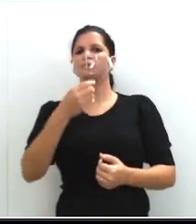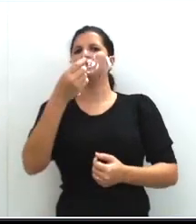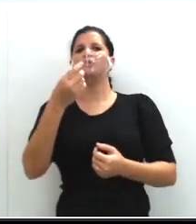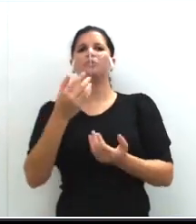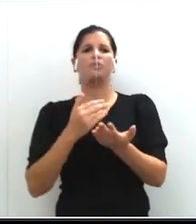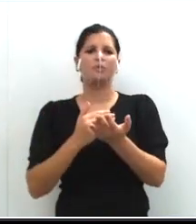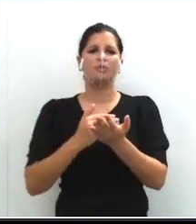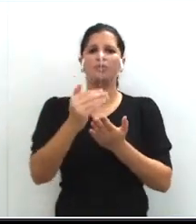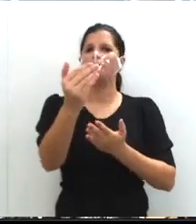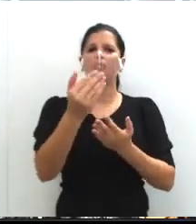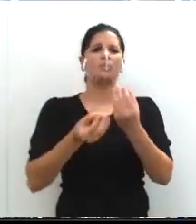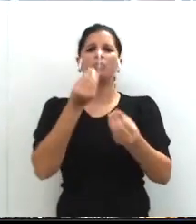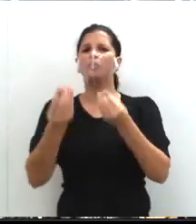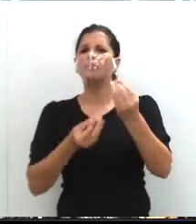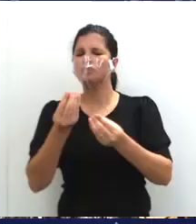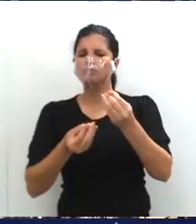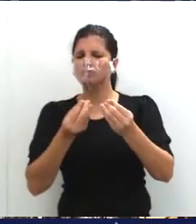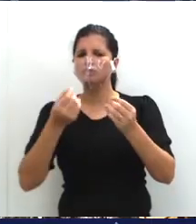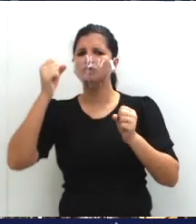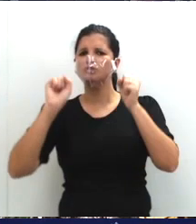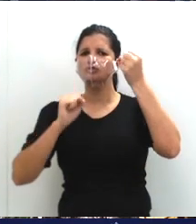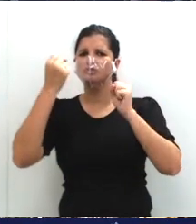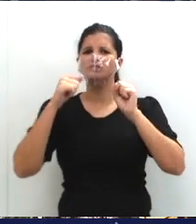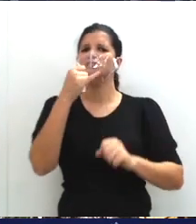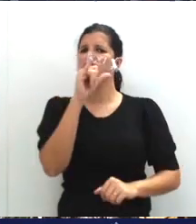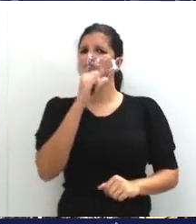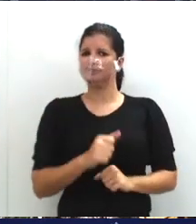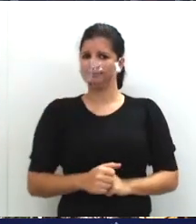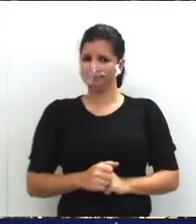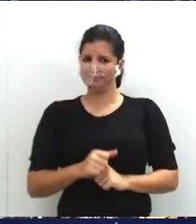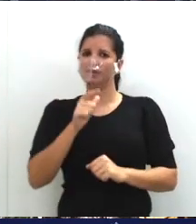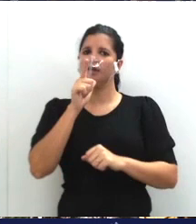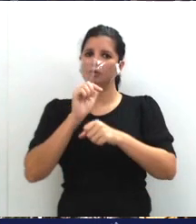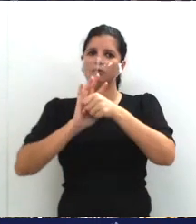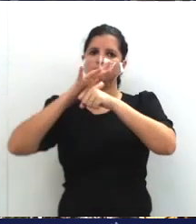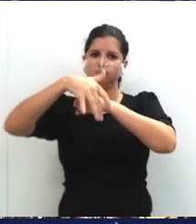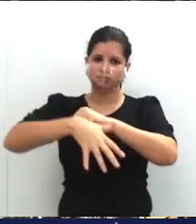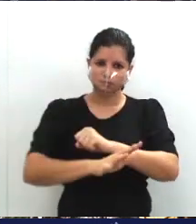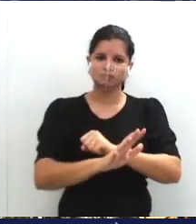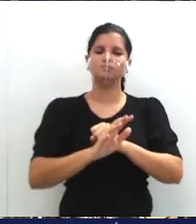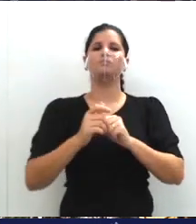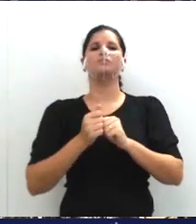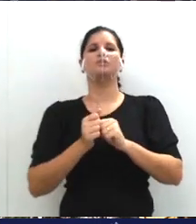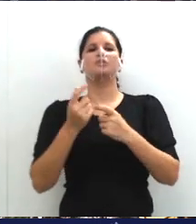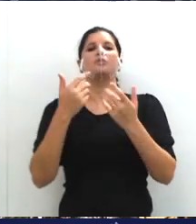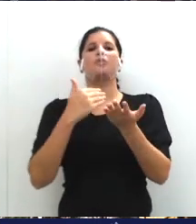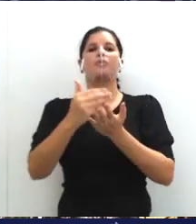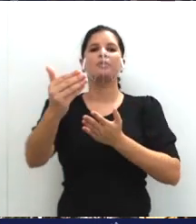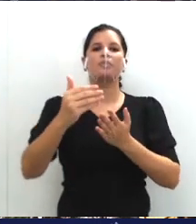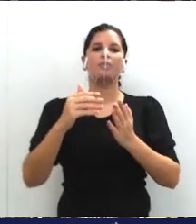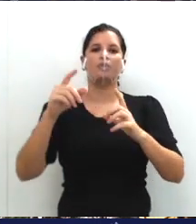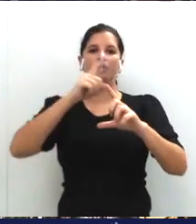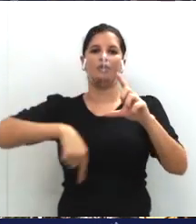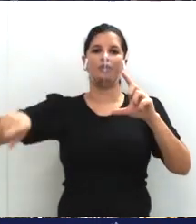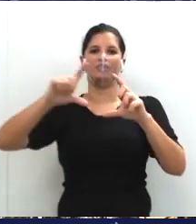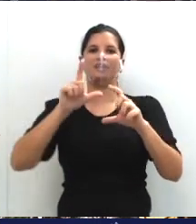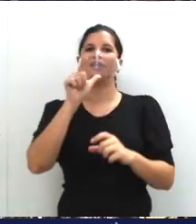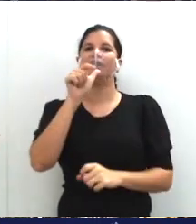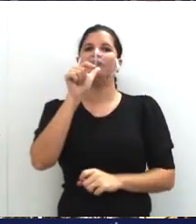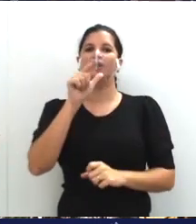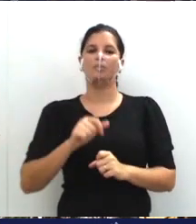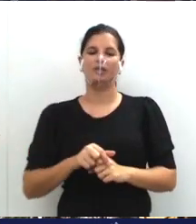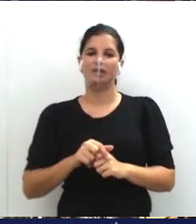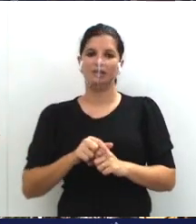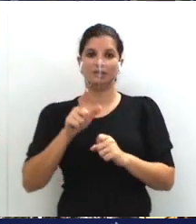como foi que começou uma usina hidrelétrica? Começou com uma roda de água, uma espécie de